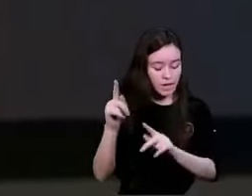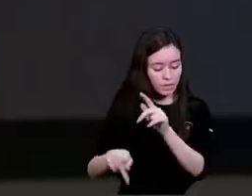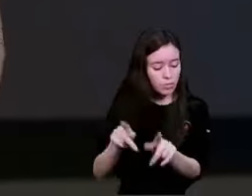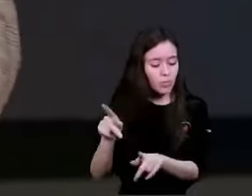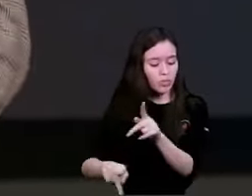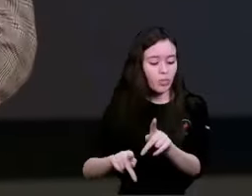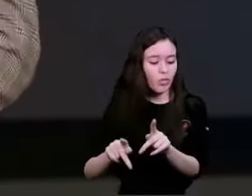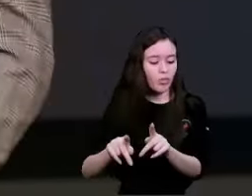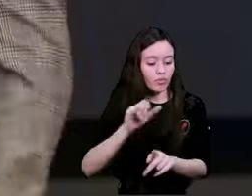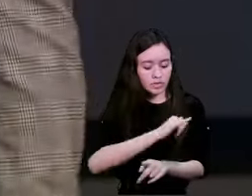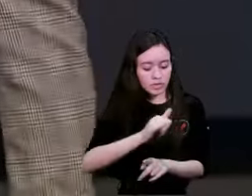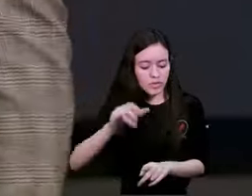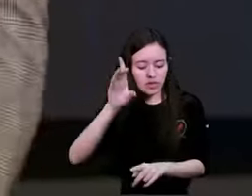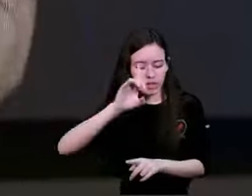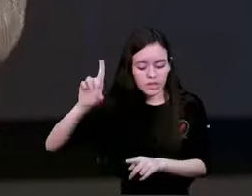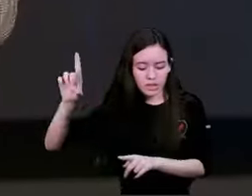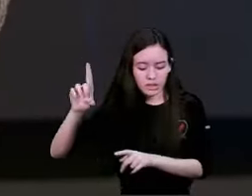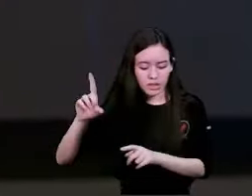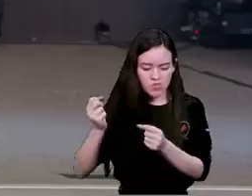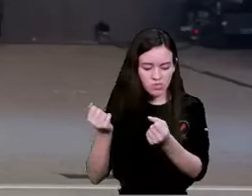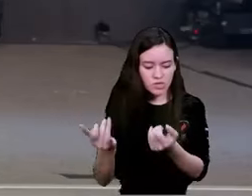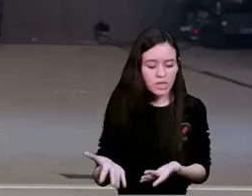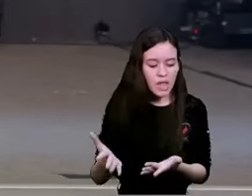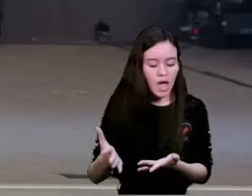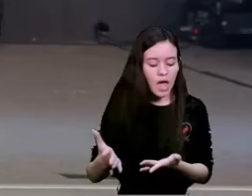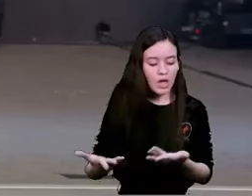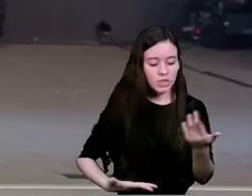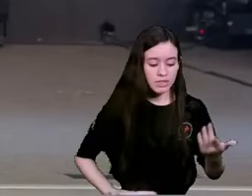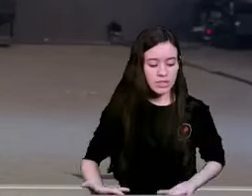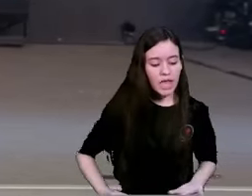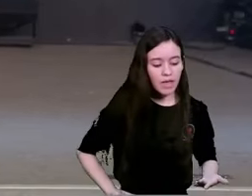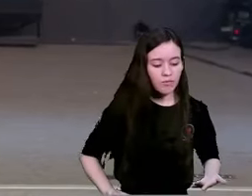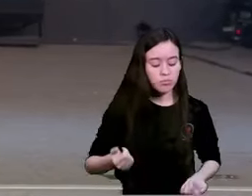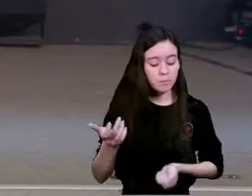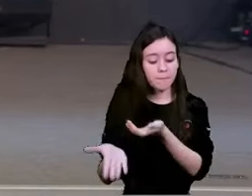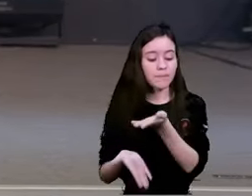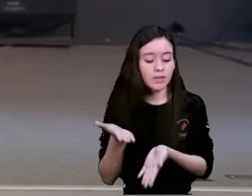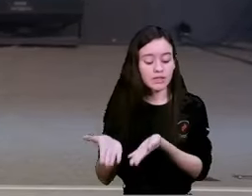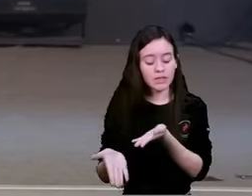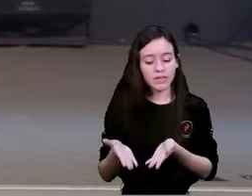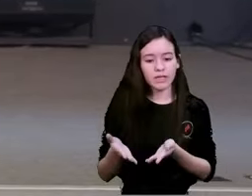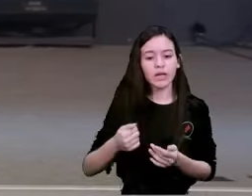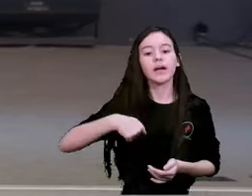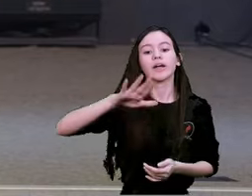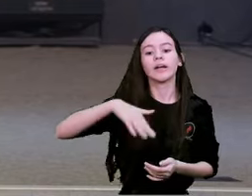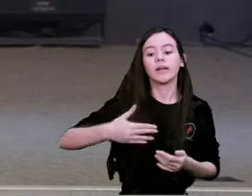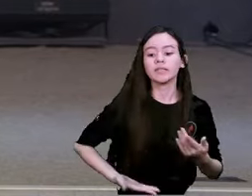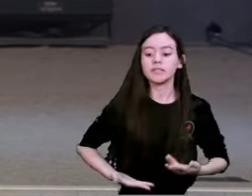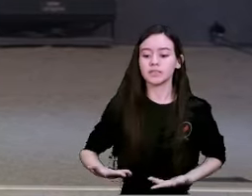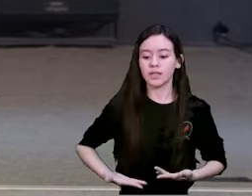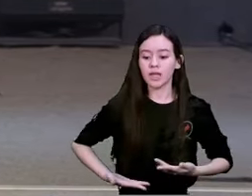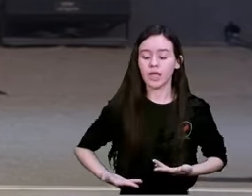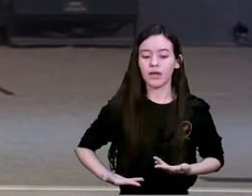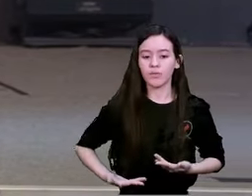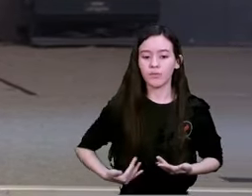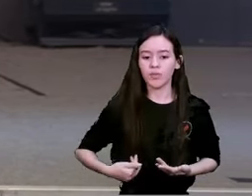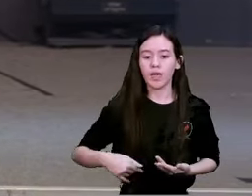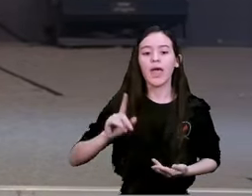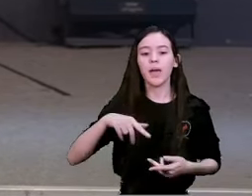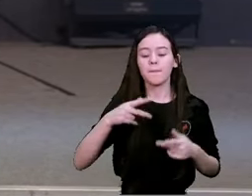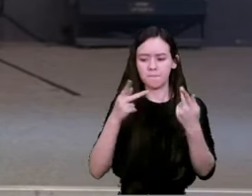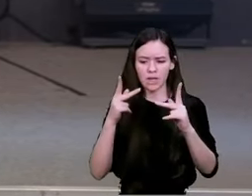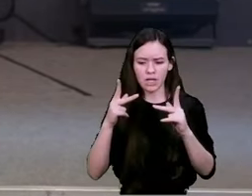povo e diga que eu estou trazendo o meu servo para tratar deles. Quem é esse servo, Jeremias? É um